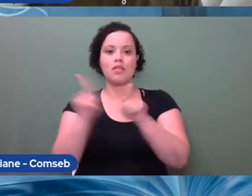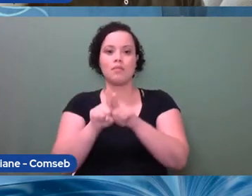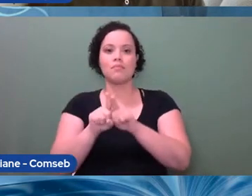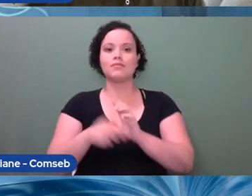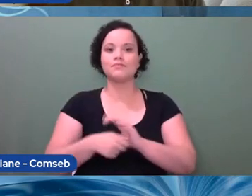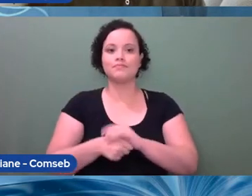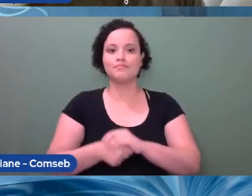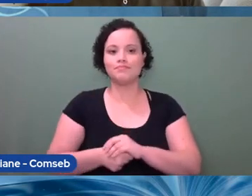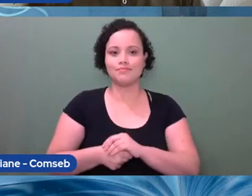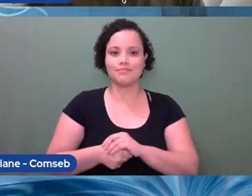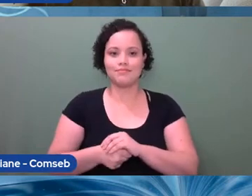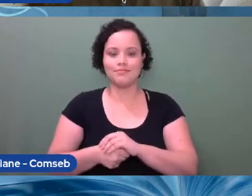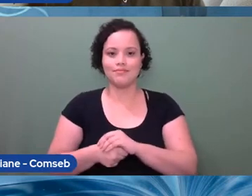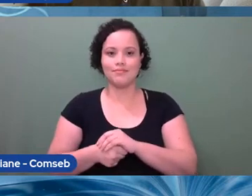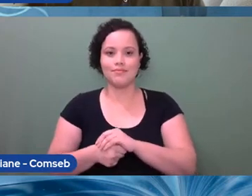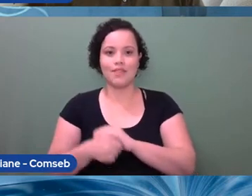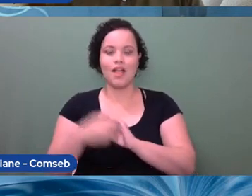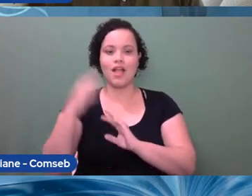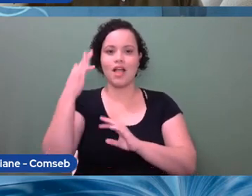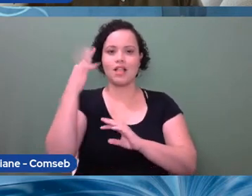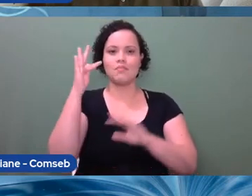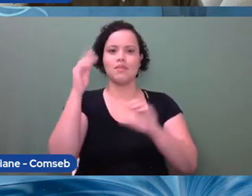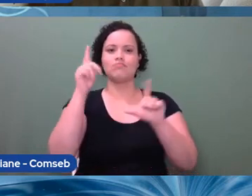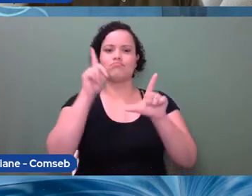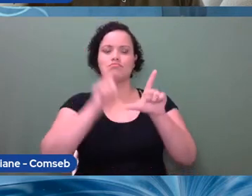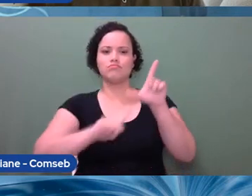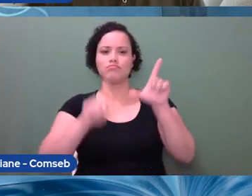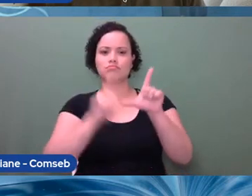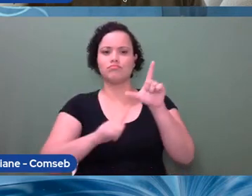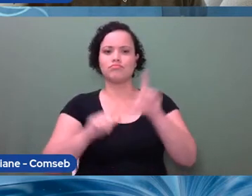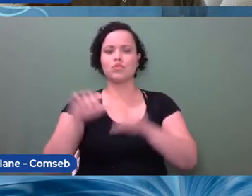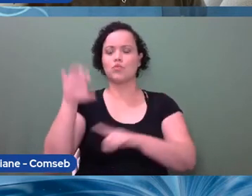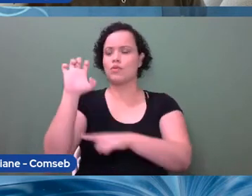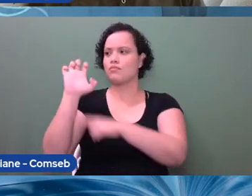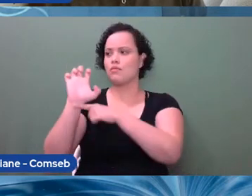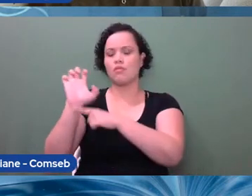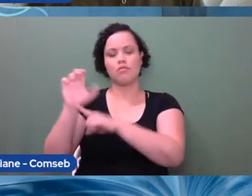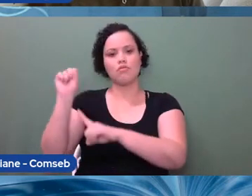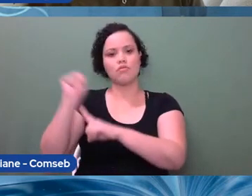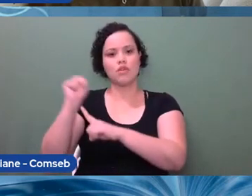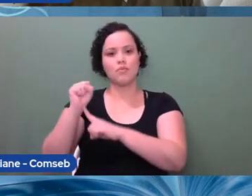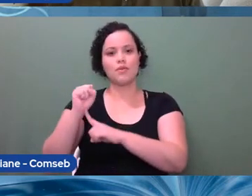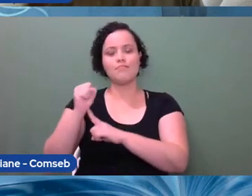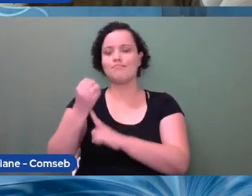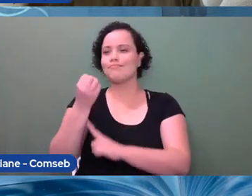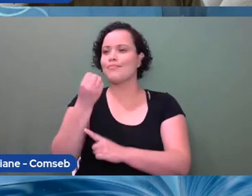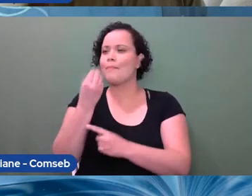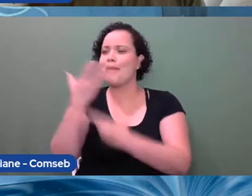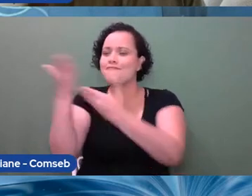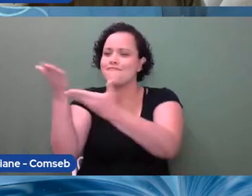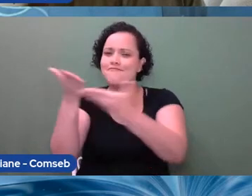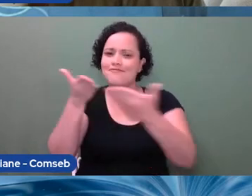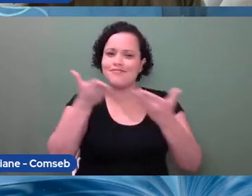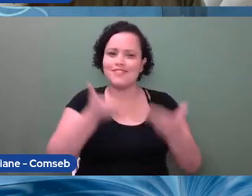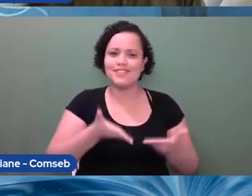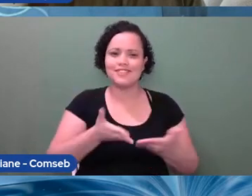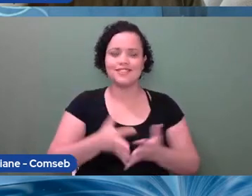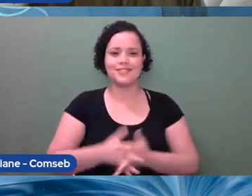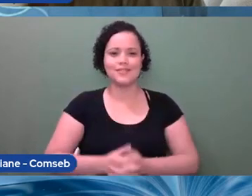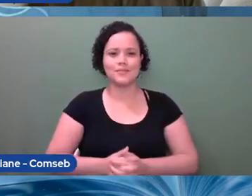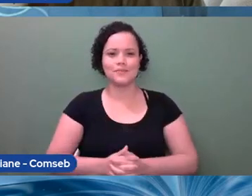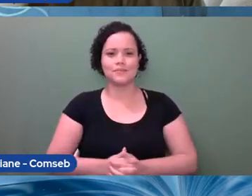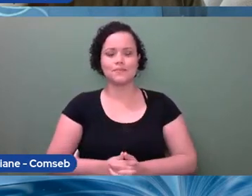Letras Espíritas do Estado de Sergipe. Júlio César, seja muito bem-vindo. Muito